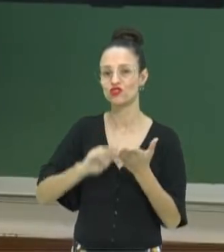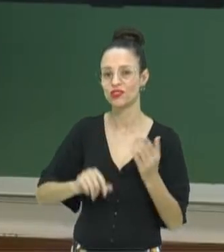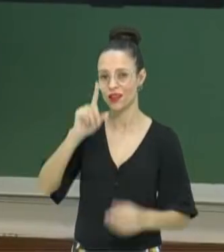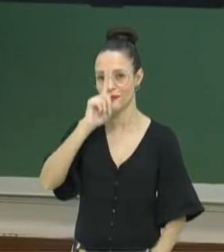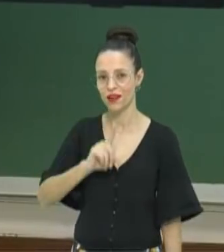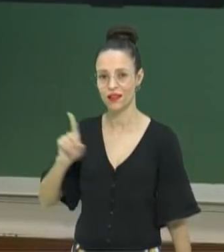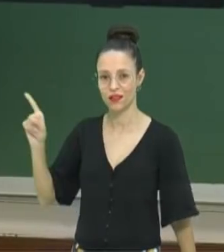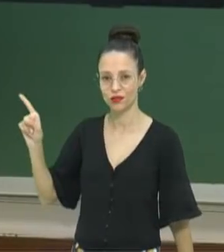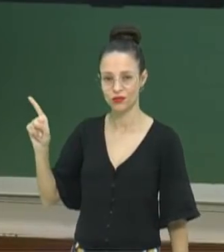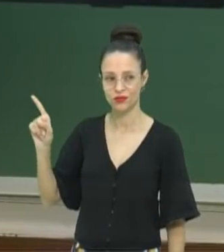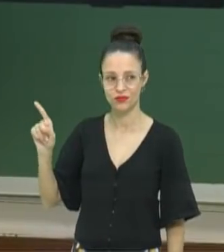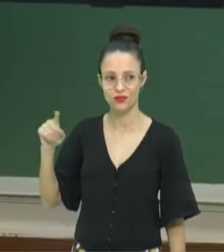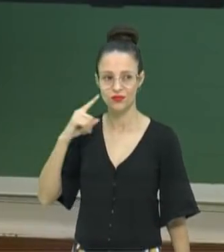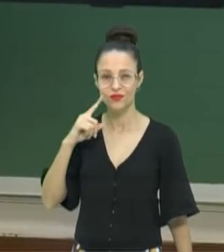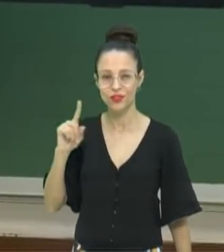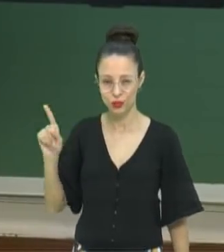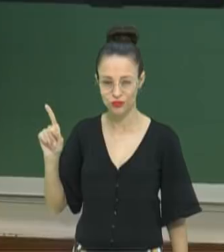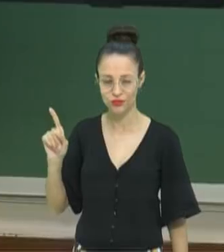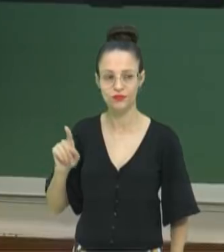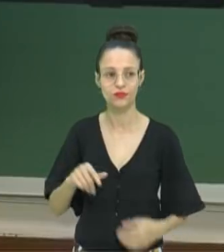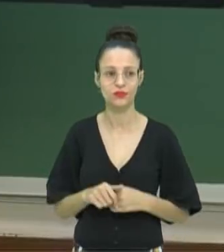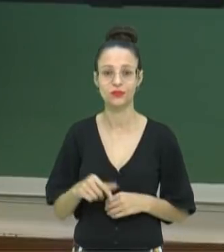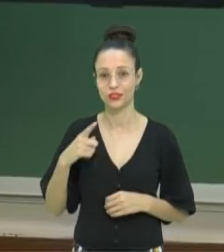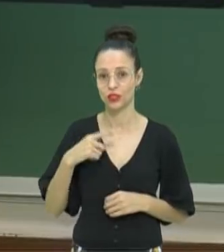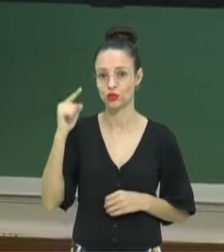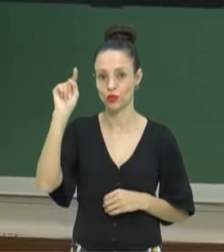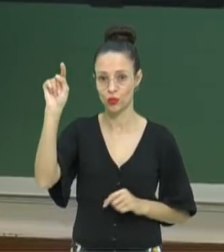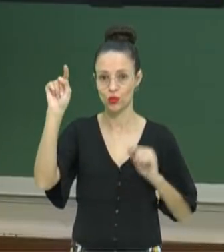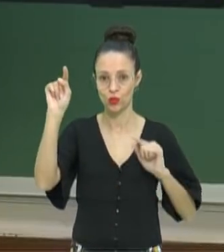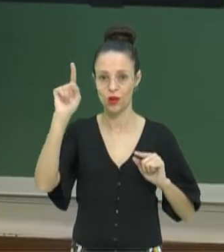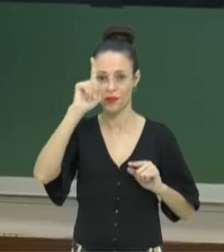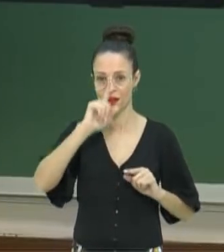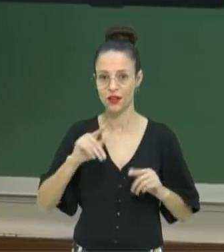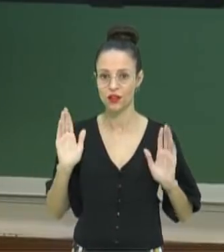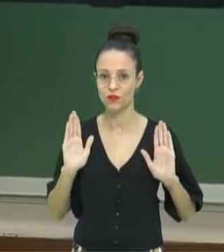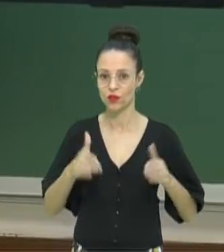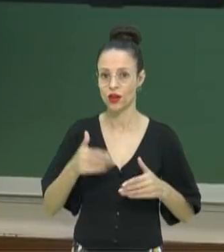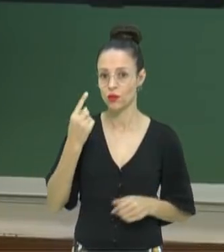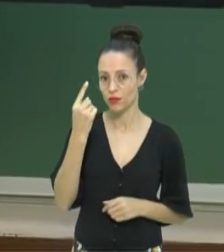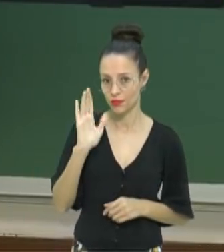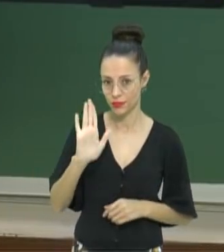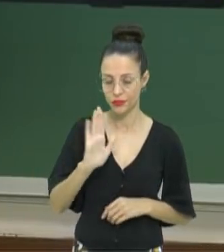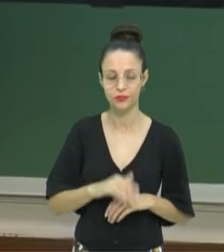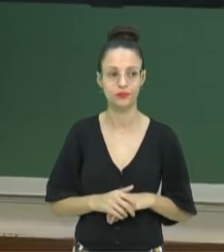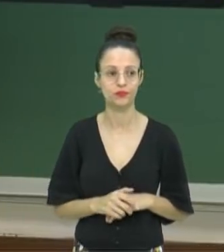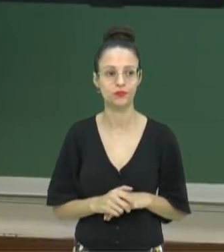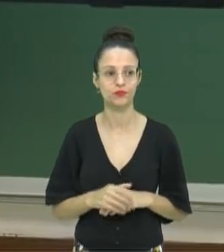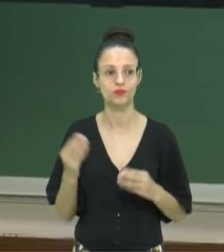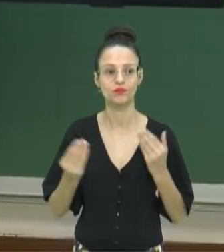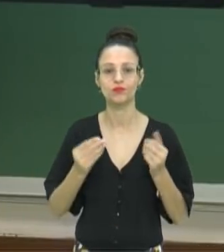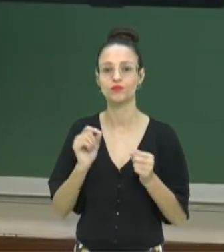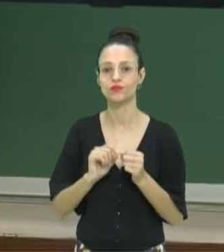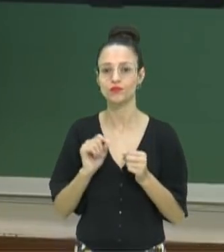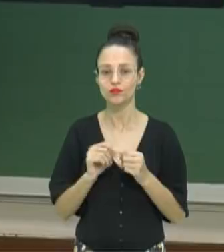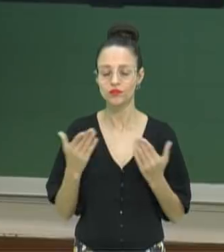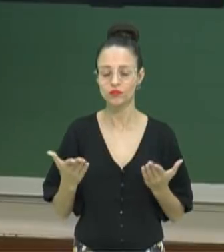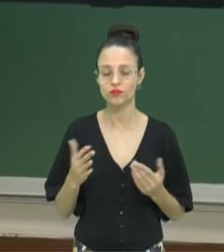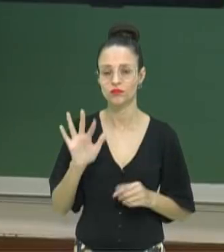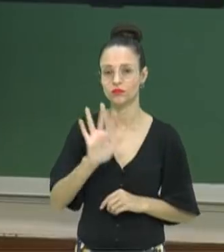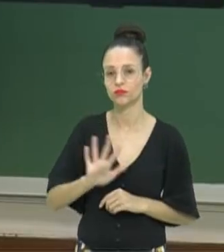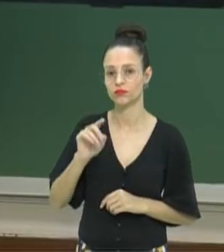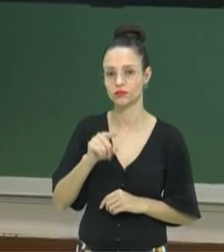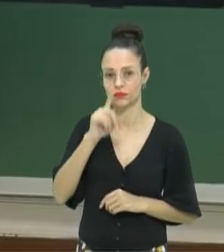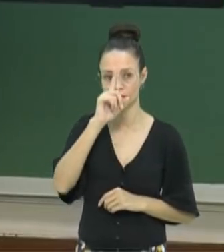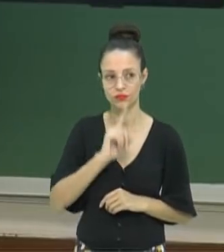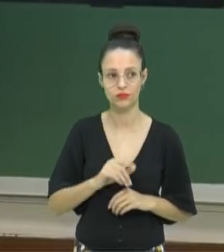amarela. Estão vendo essa parte amarela? Tem duas partes amarelas. Vamos focar numa primeiro, ok? Então, como é que você faz para determinar essa parte